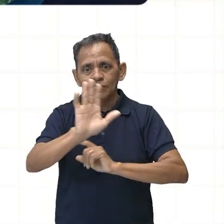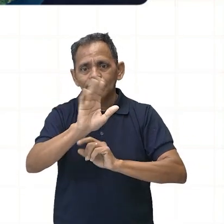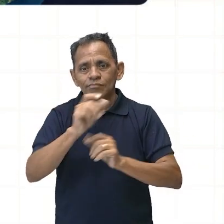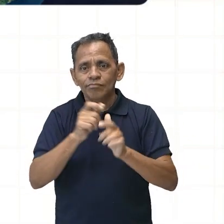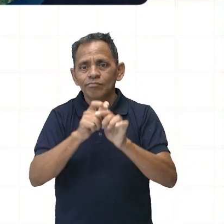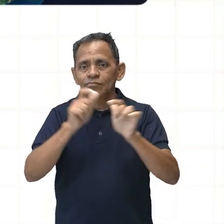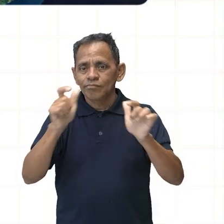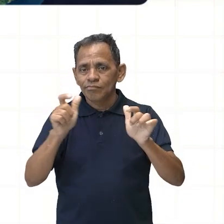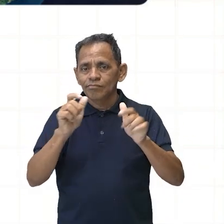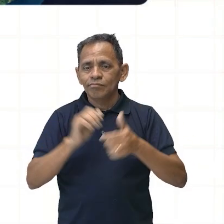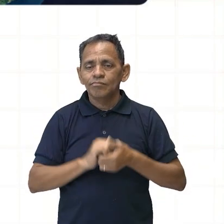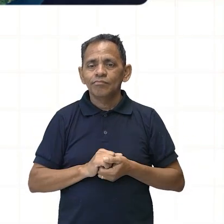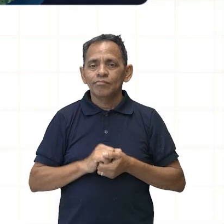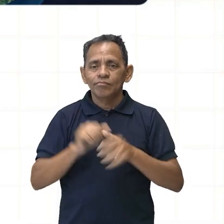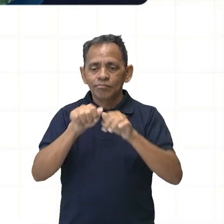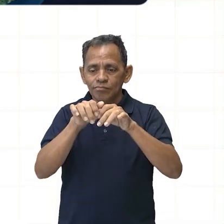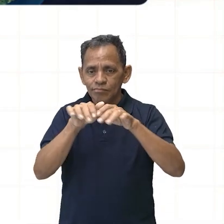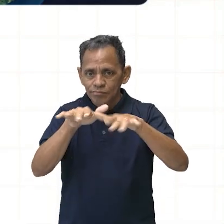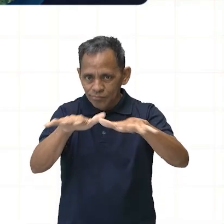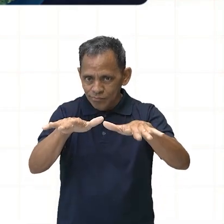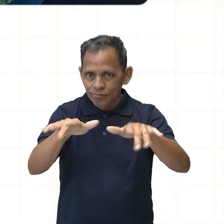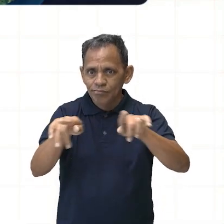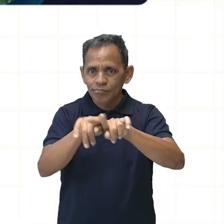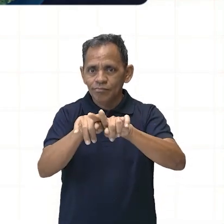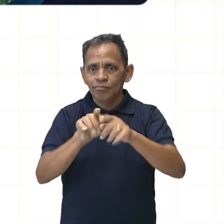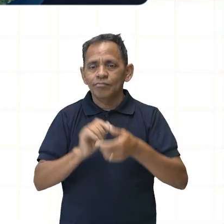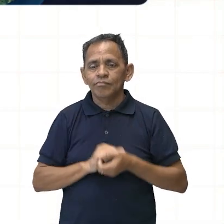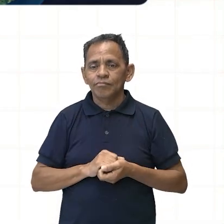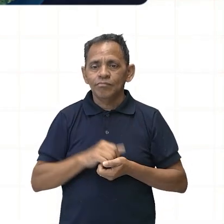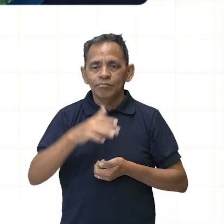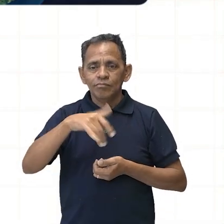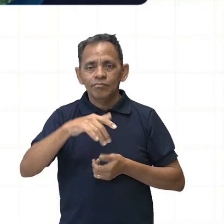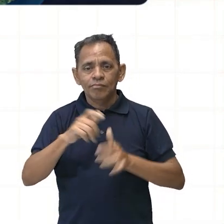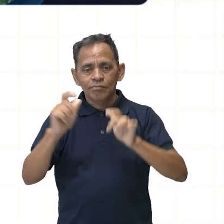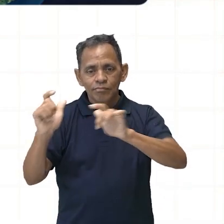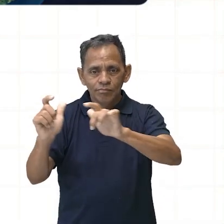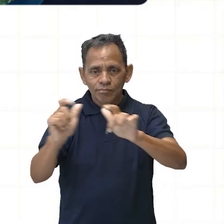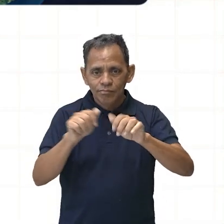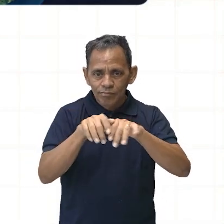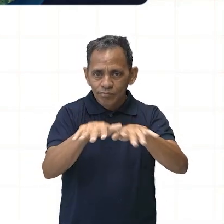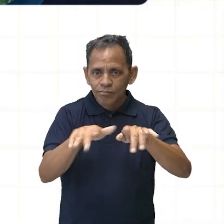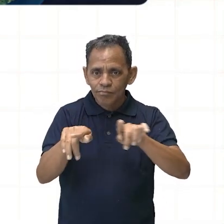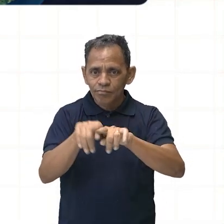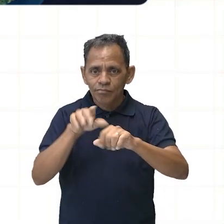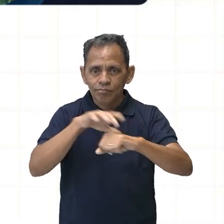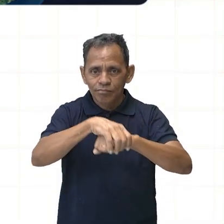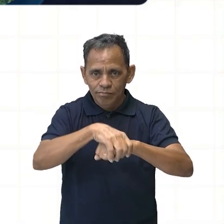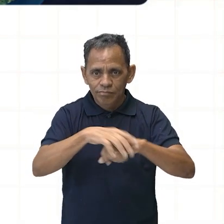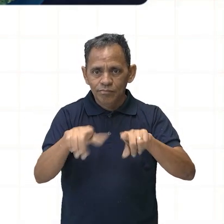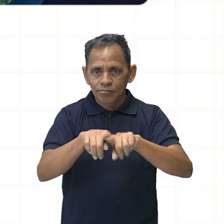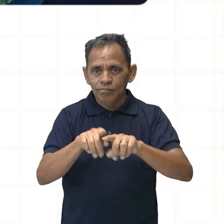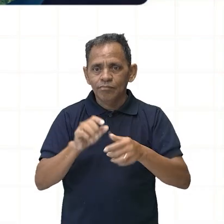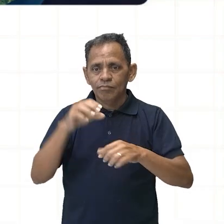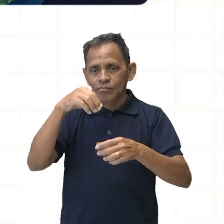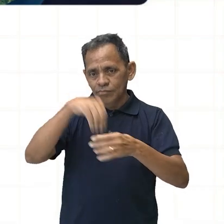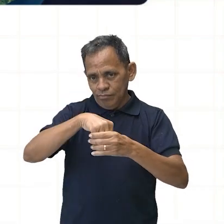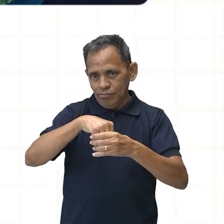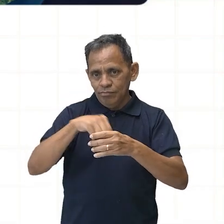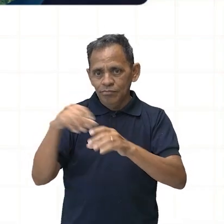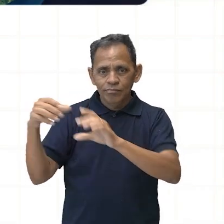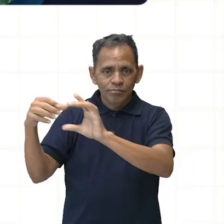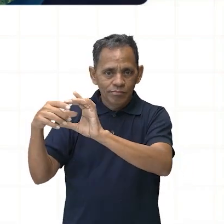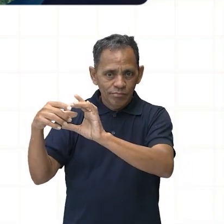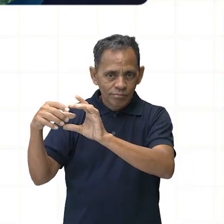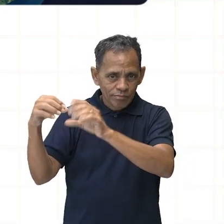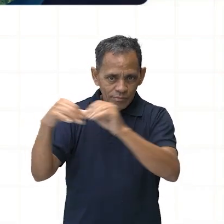aumentou muito. Expansão das áreas ocupadas pelas cidades. Além do aumento do número de cidades, as cidades, no contexto atual, são bem